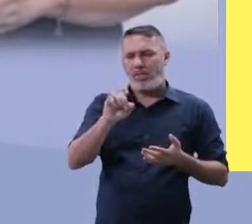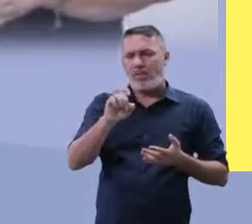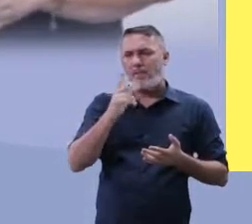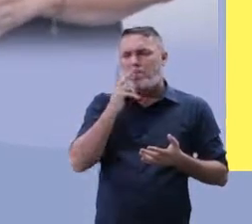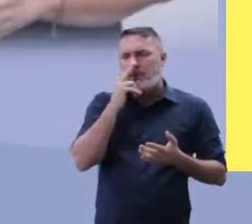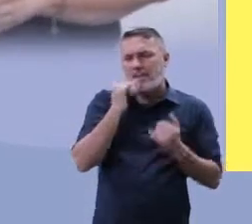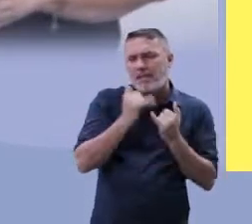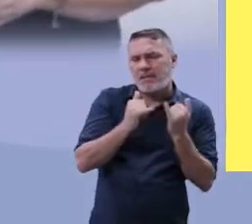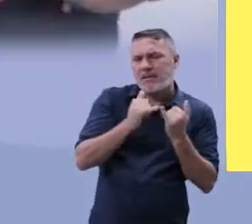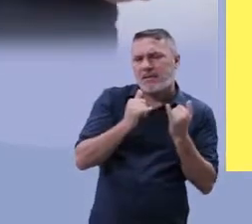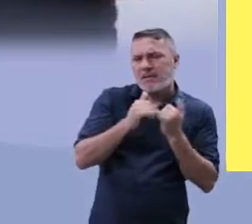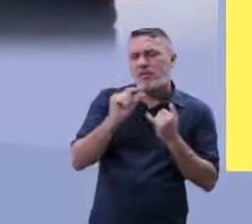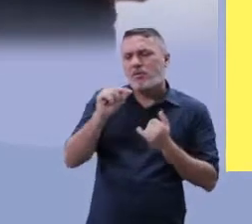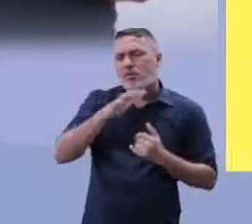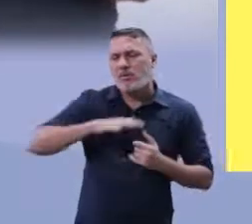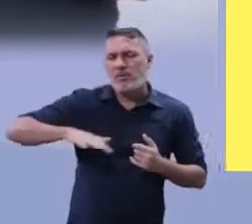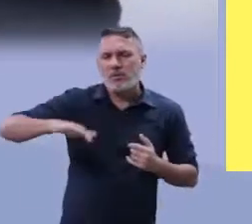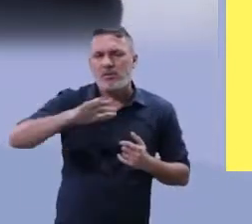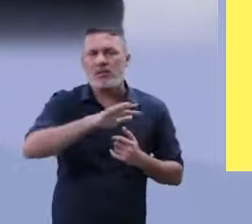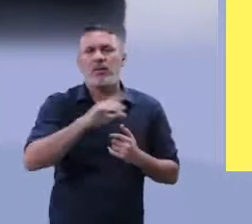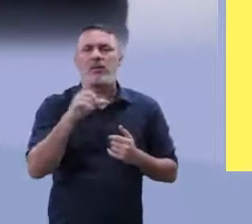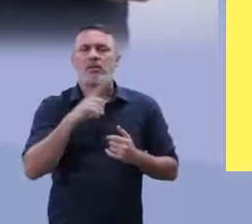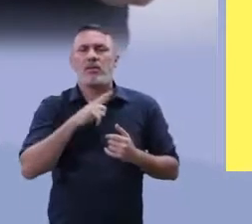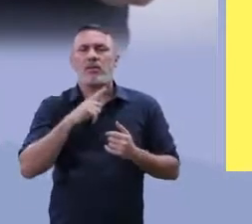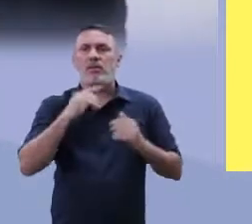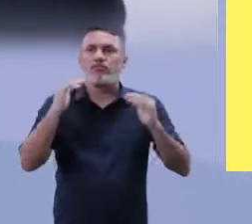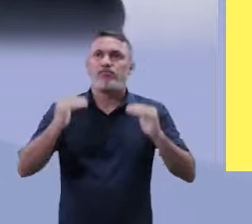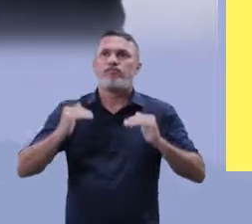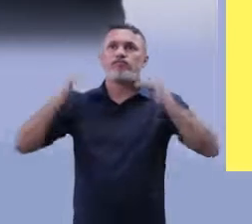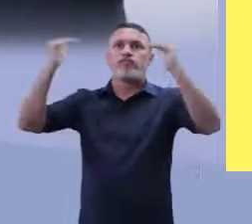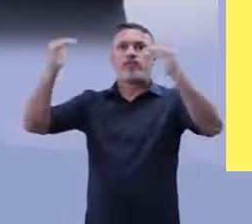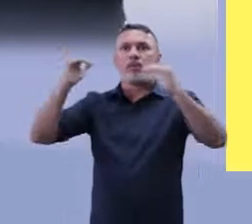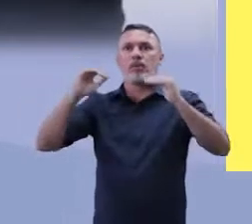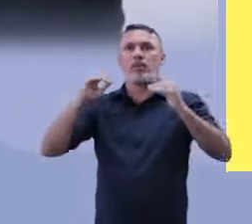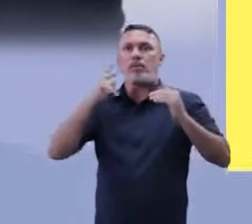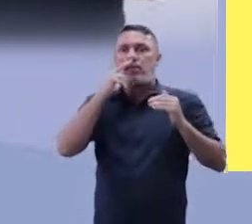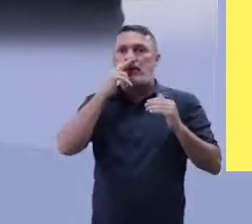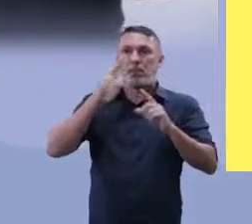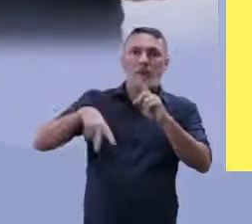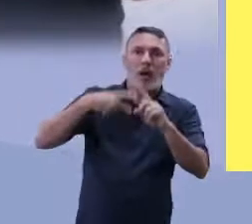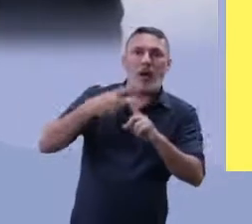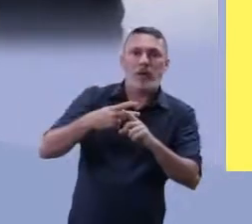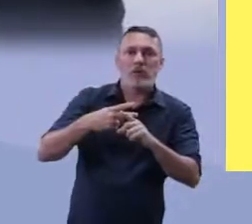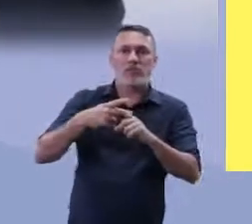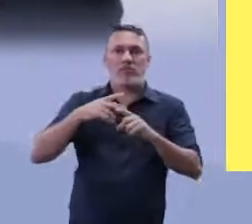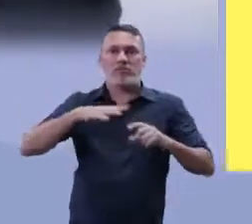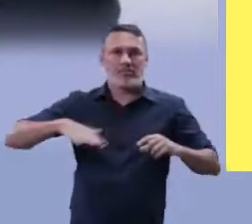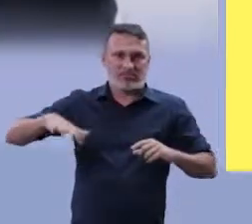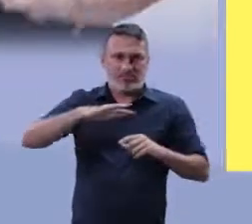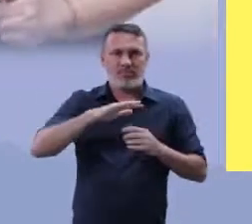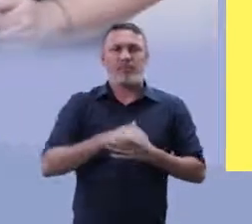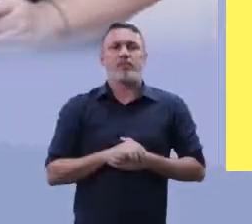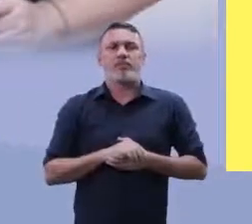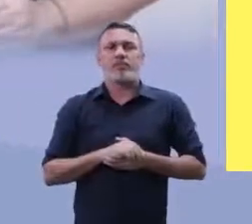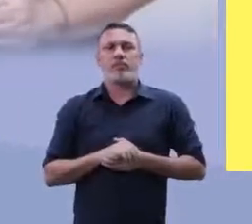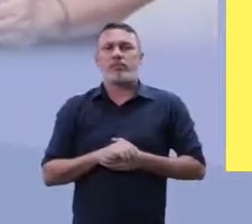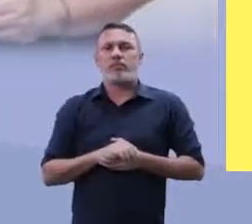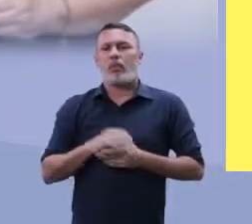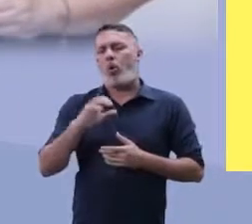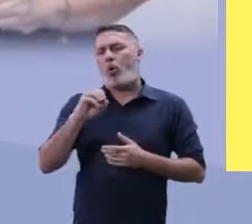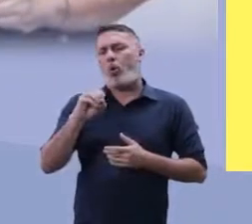uma espécie de poema de exaltação de grandezas. Eu insulto o